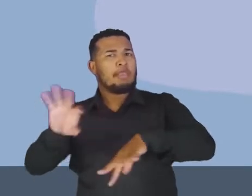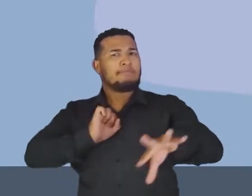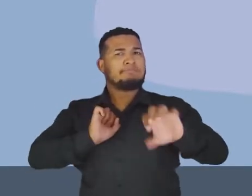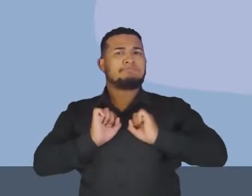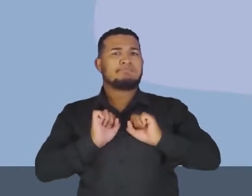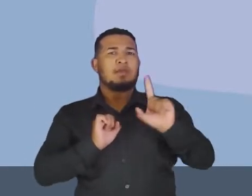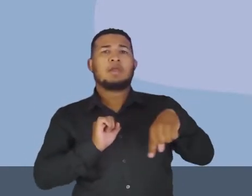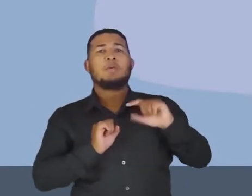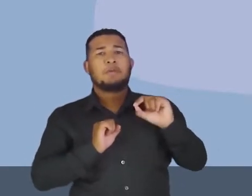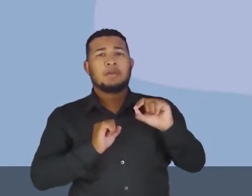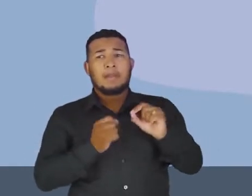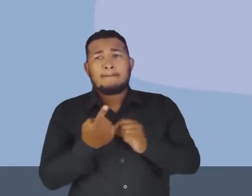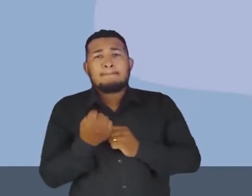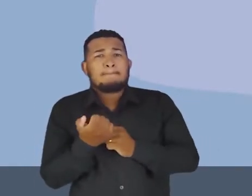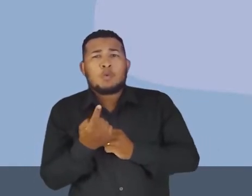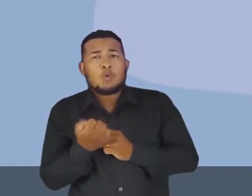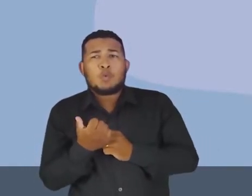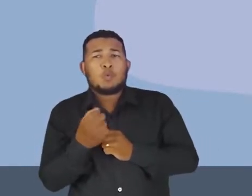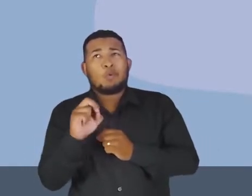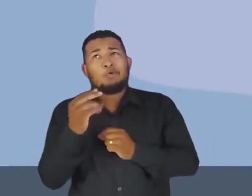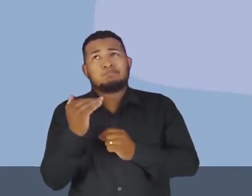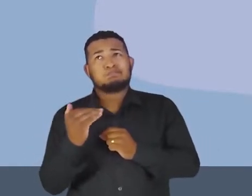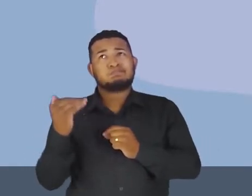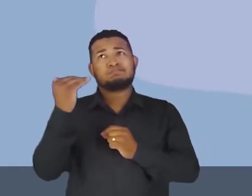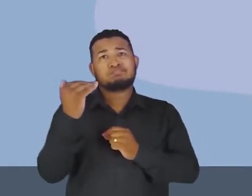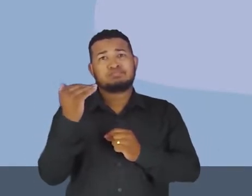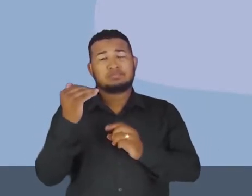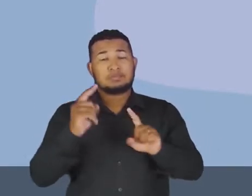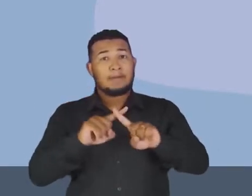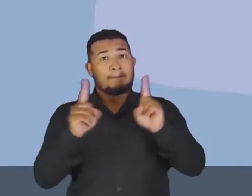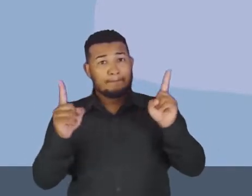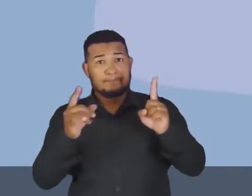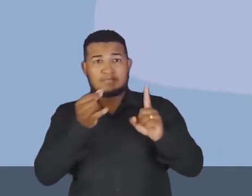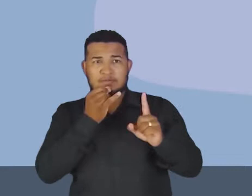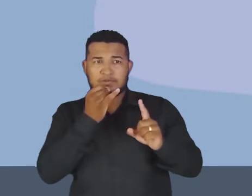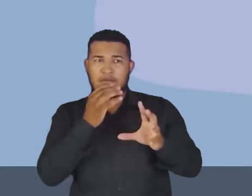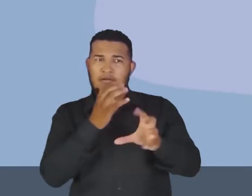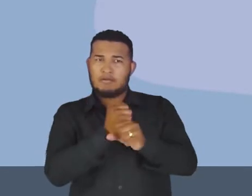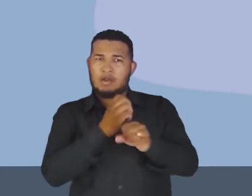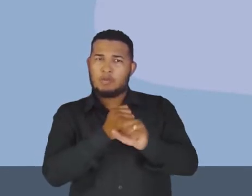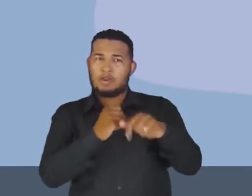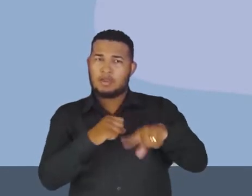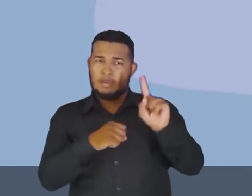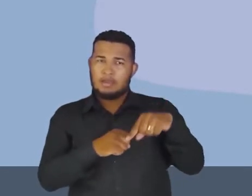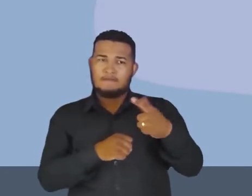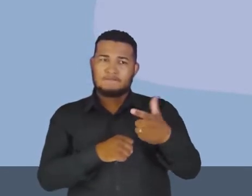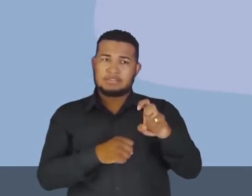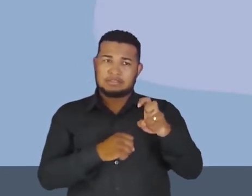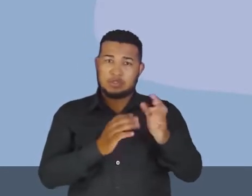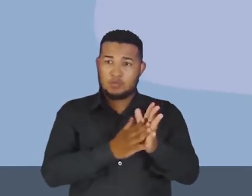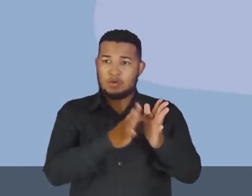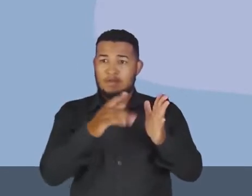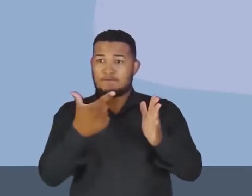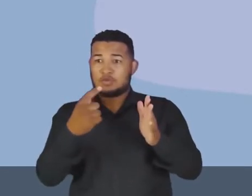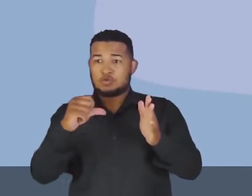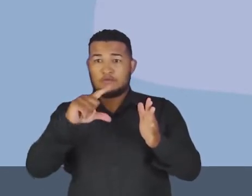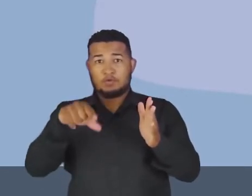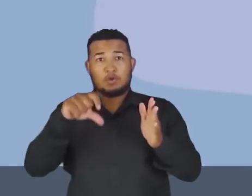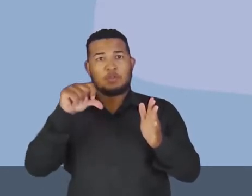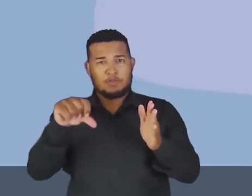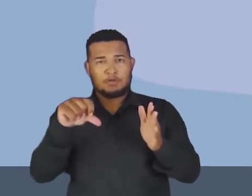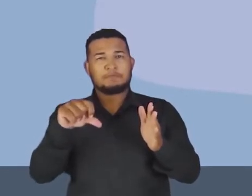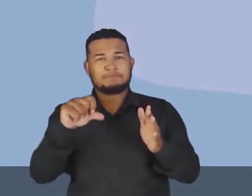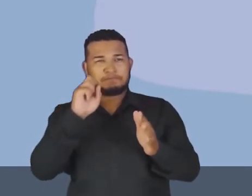doença é pouco elevado. Porém, agora, se esse cálculo chegar de 25 a 29,9, como você